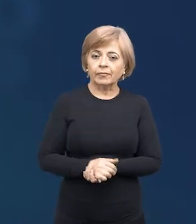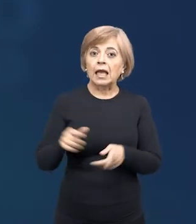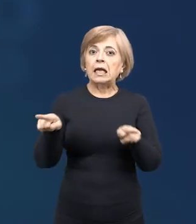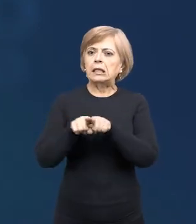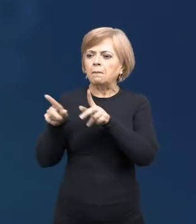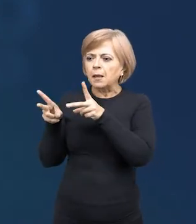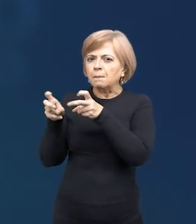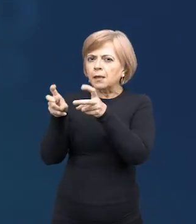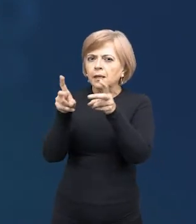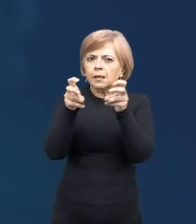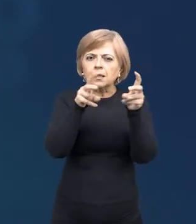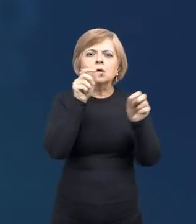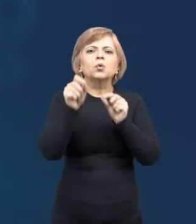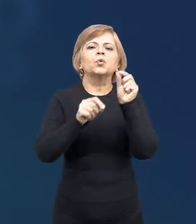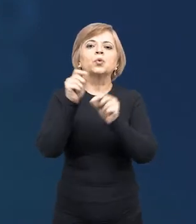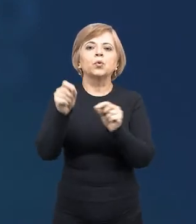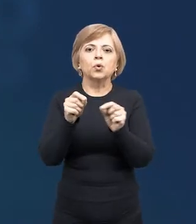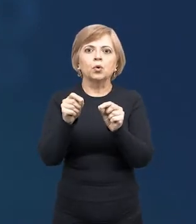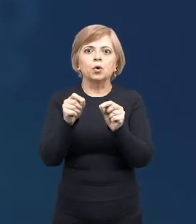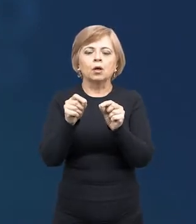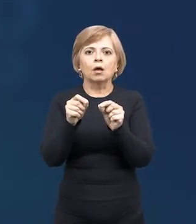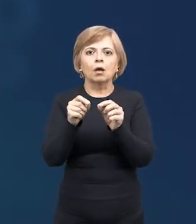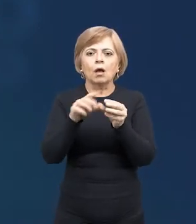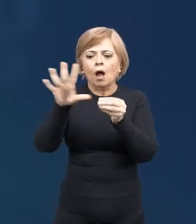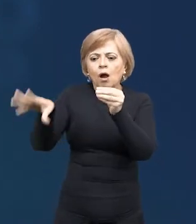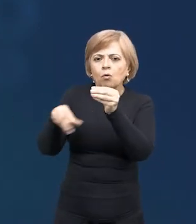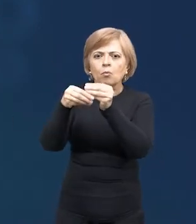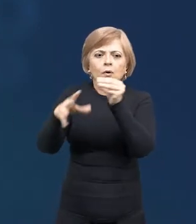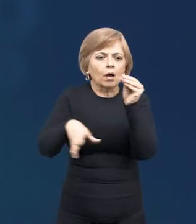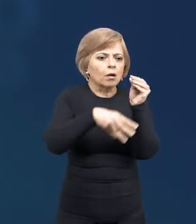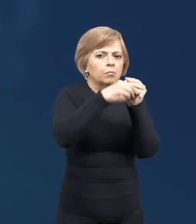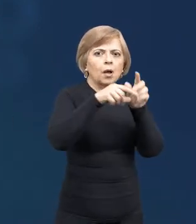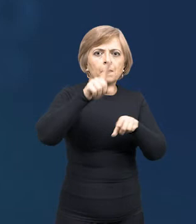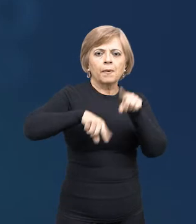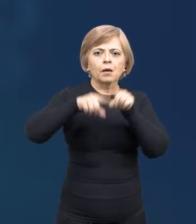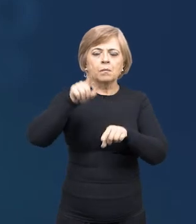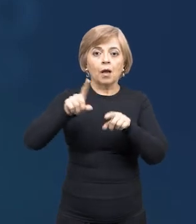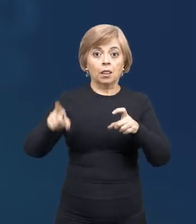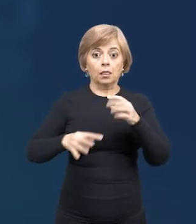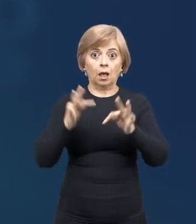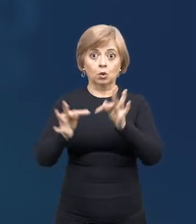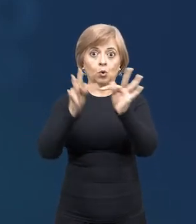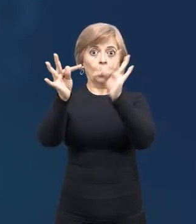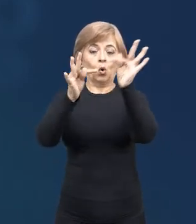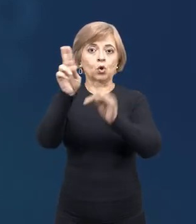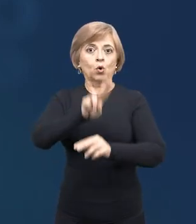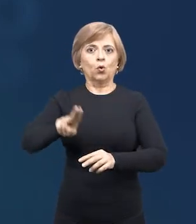bem evidente, um incremento na utilização das ferramentas tecnológicas